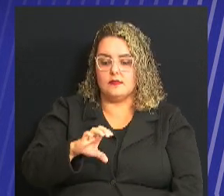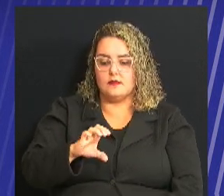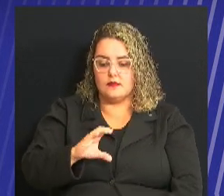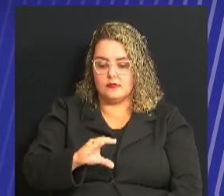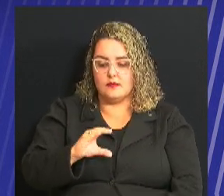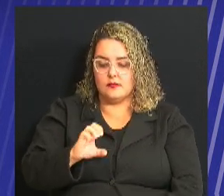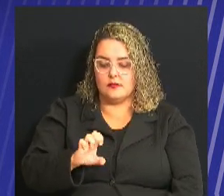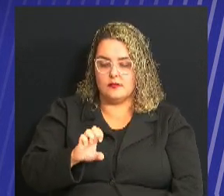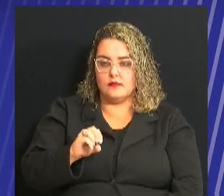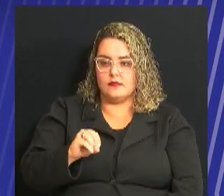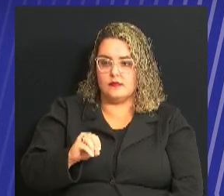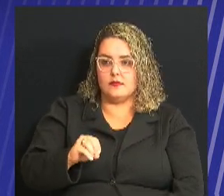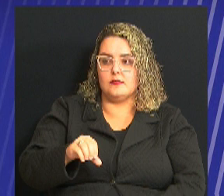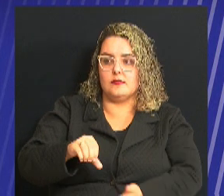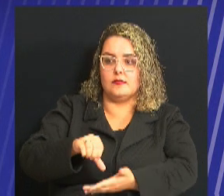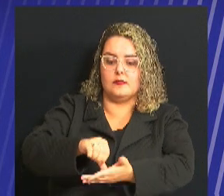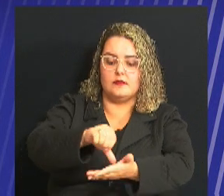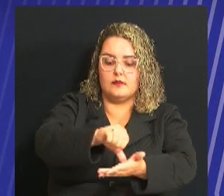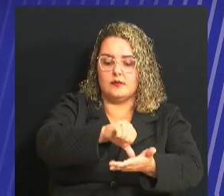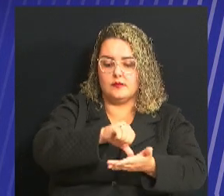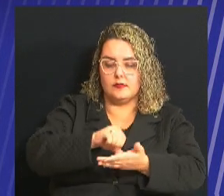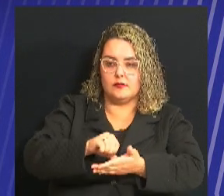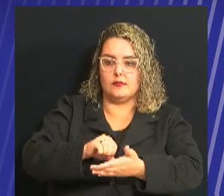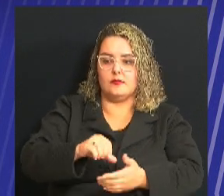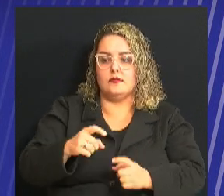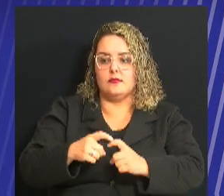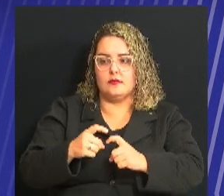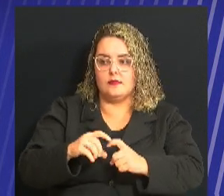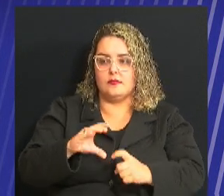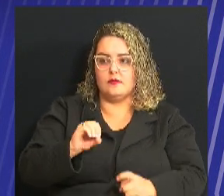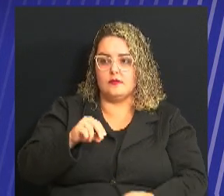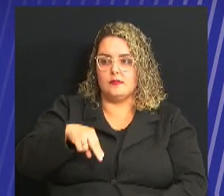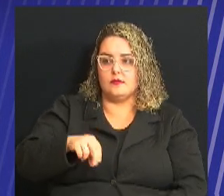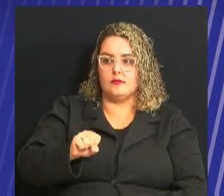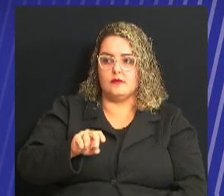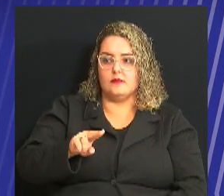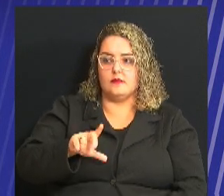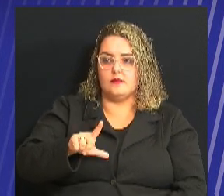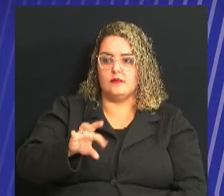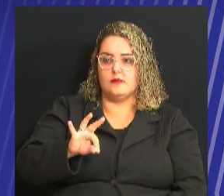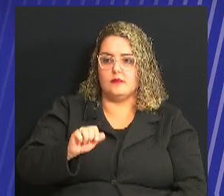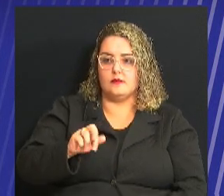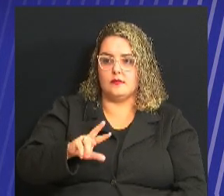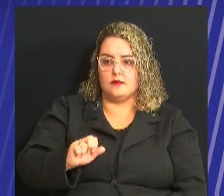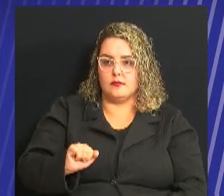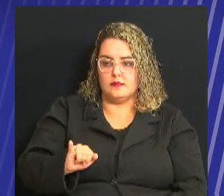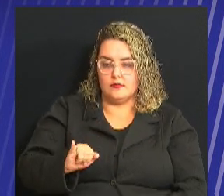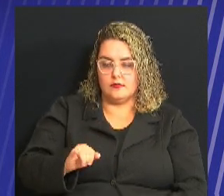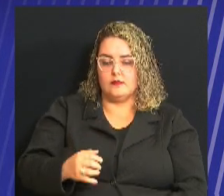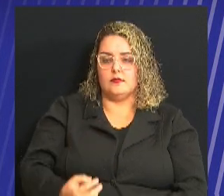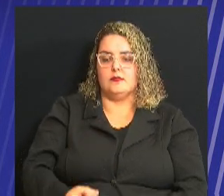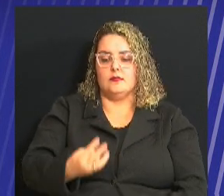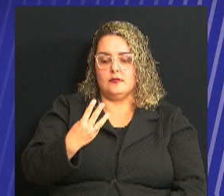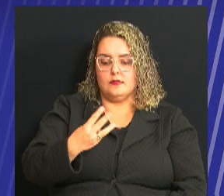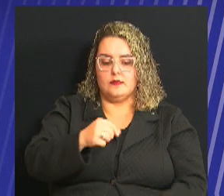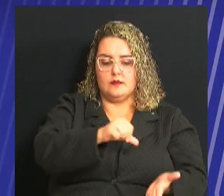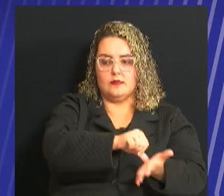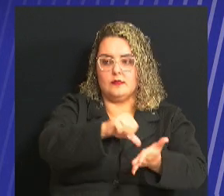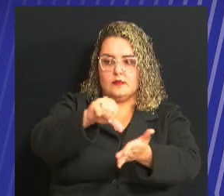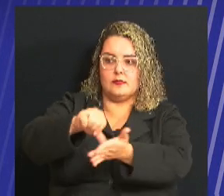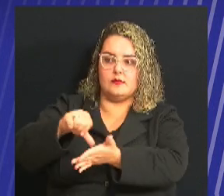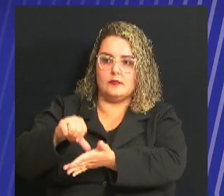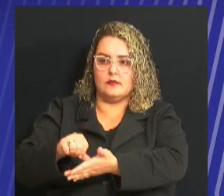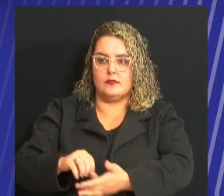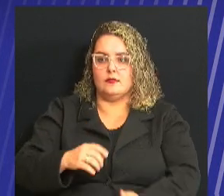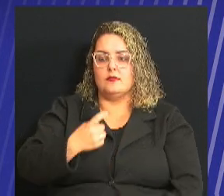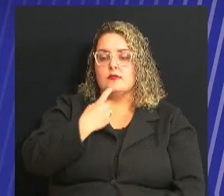Centros Médicos Consultari, que possuem 3 unidades em Campinas hoje. Uma no Campinas